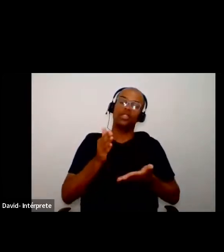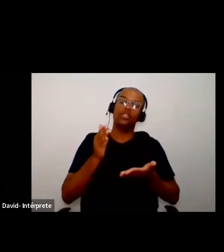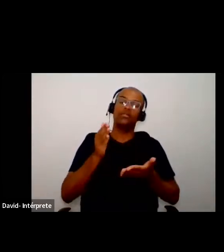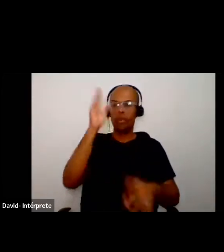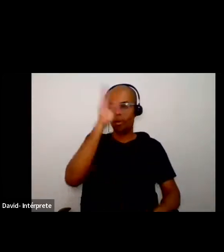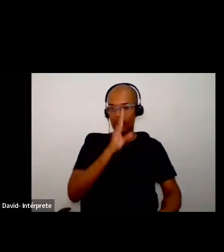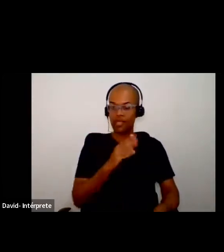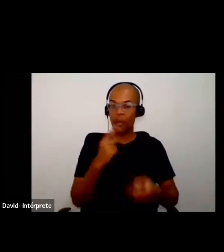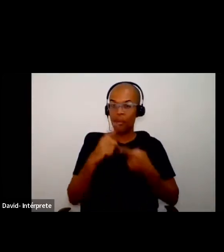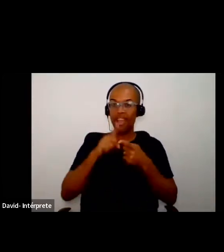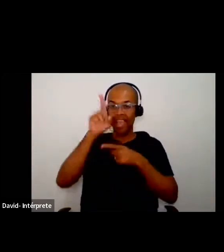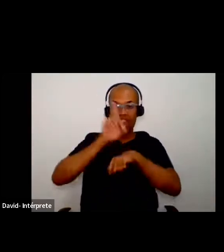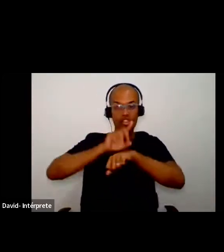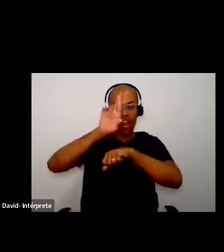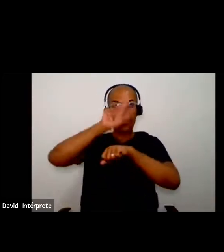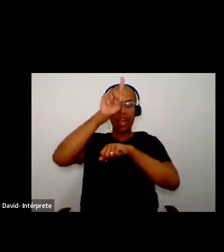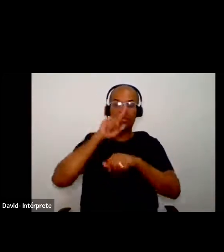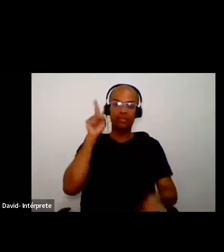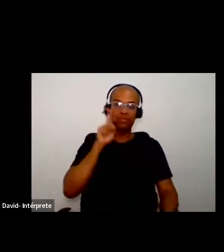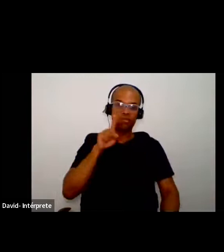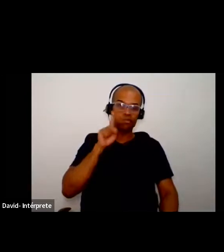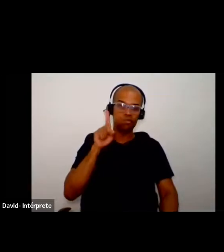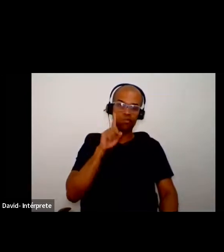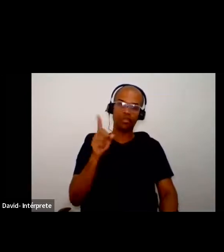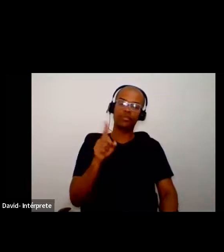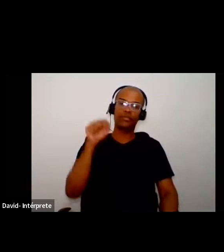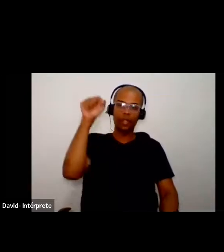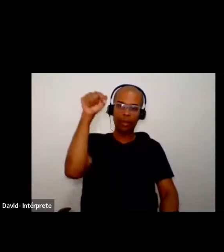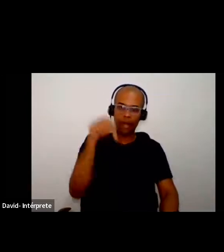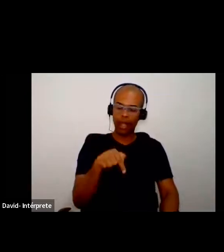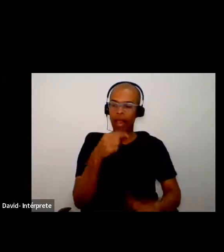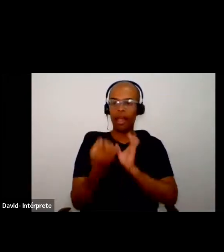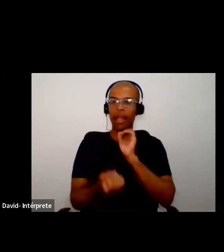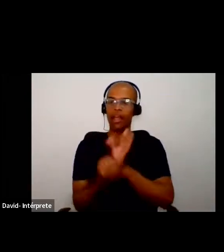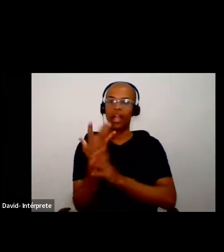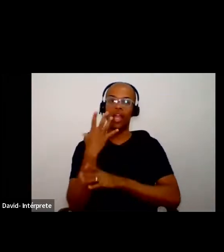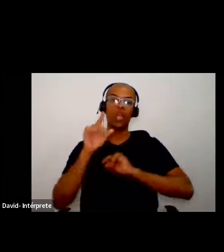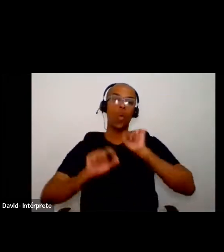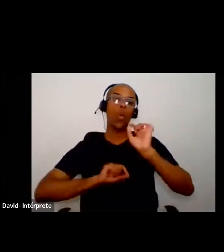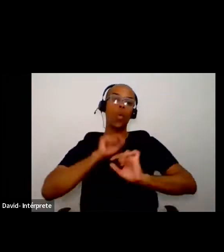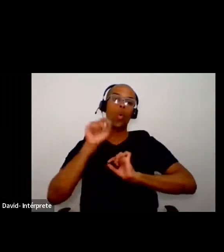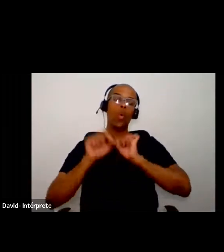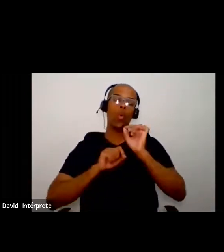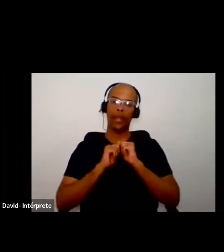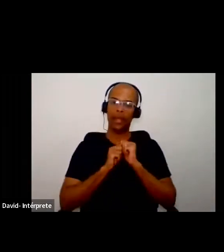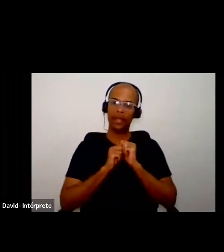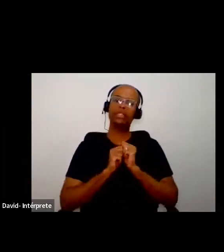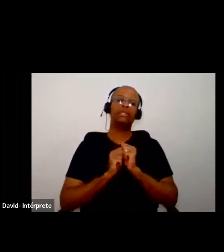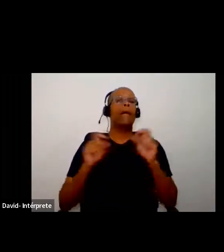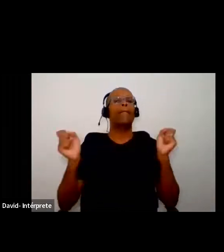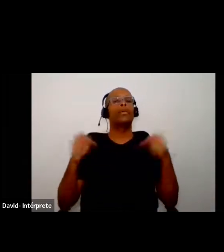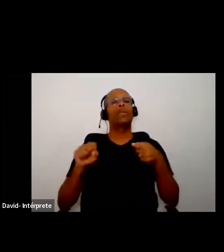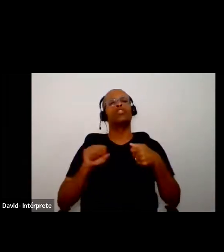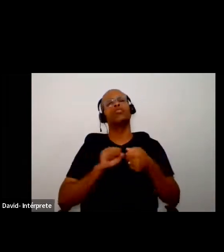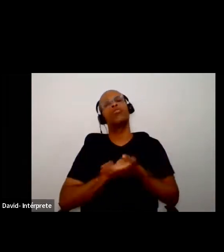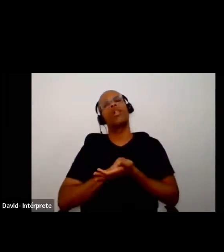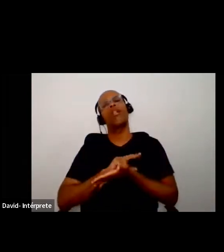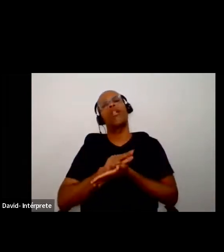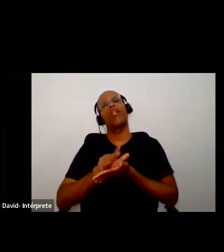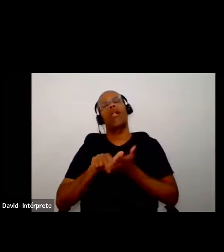Estados Unidos, e quando chegou aqui, criou, então, várias possibilidades para a gente